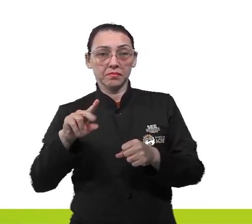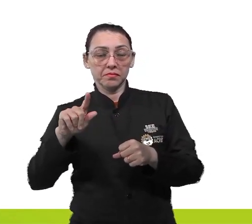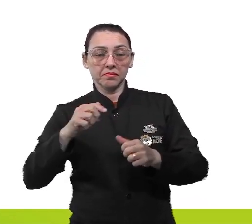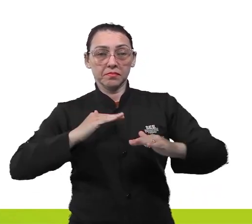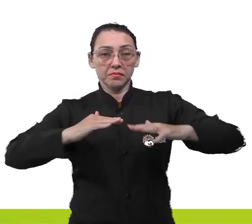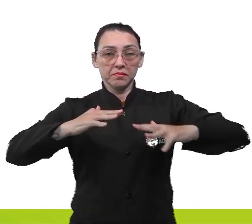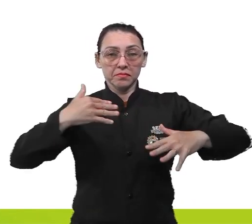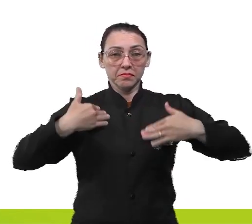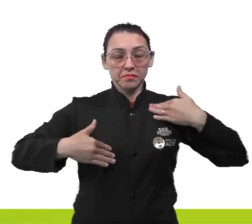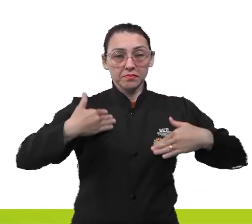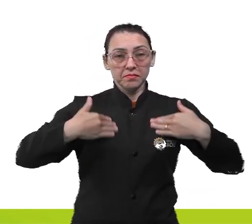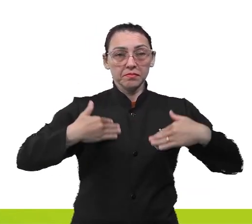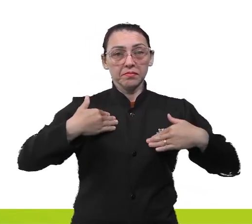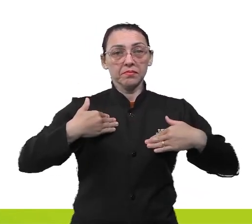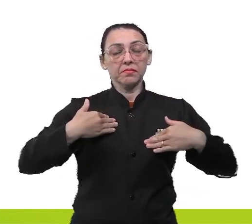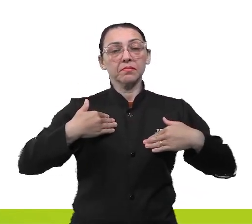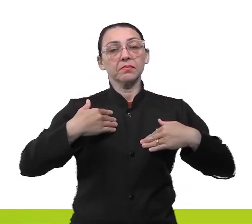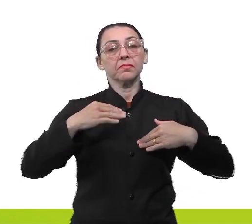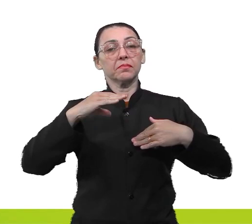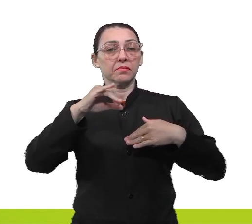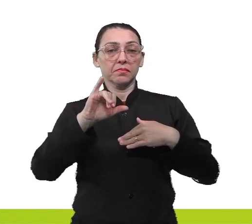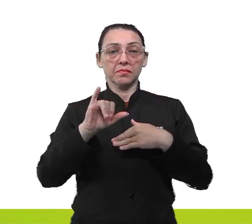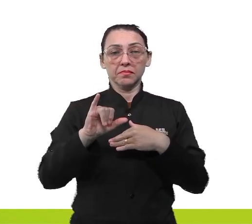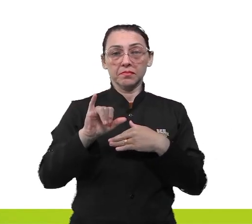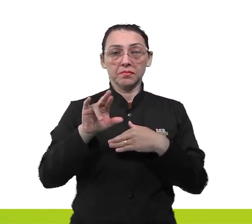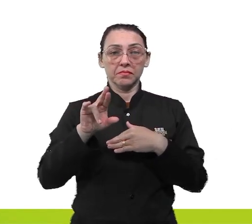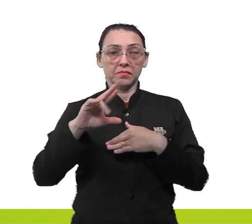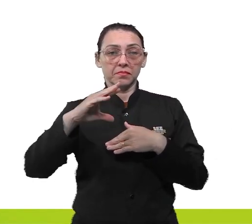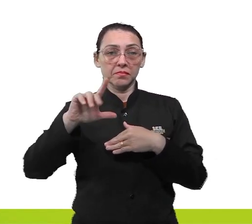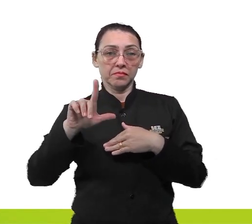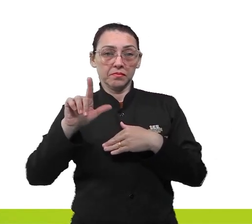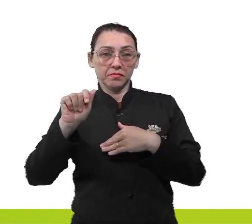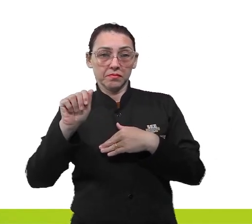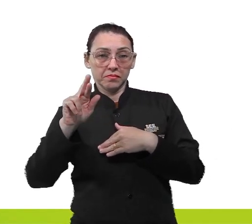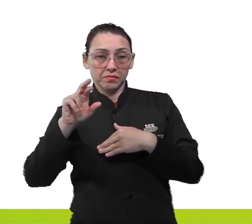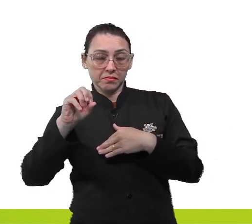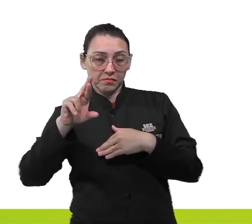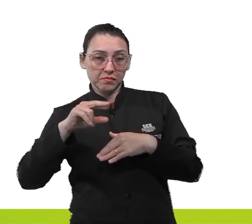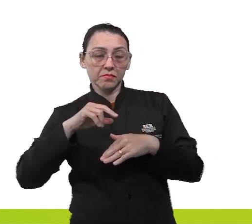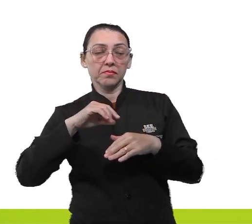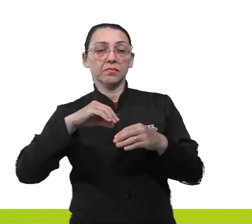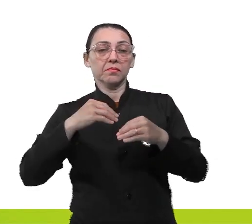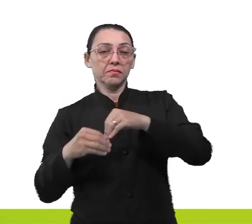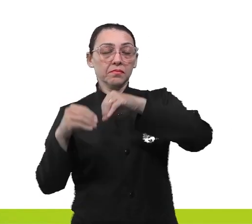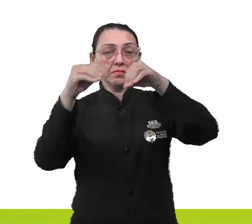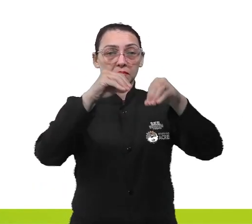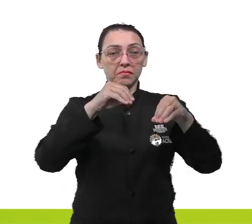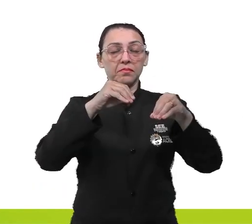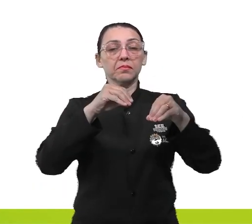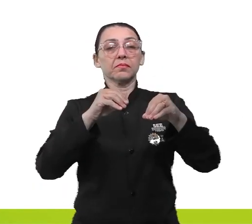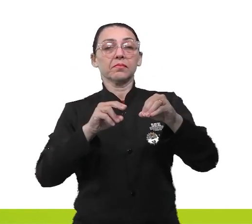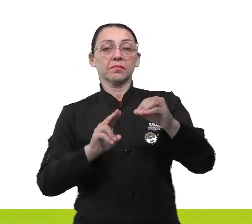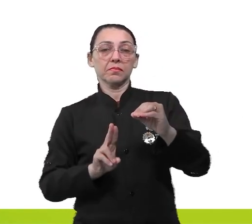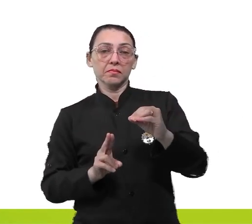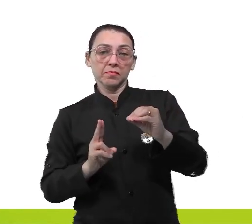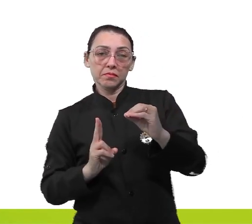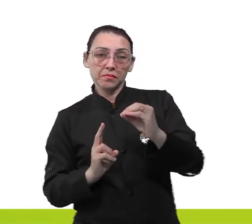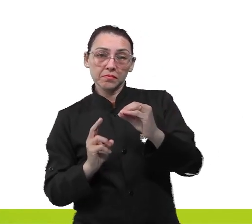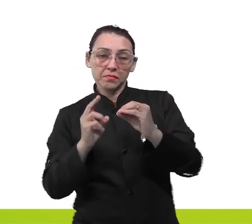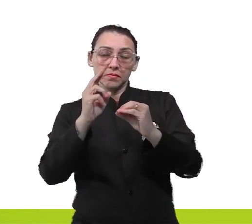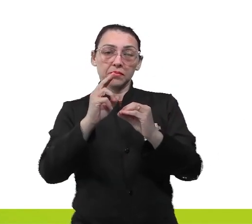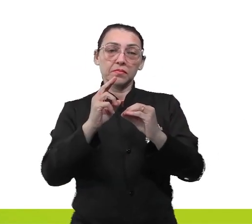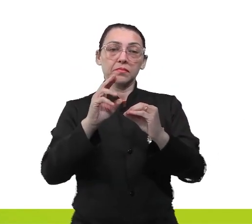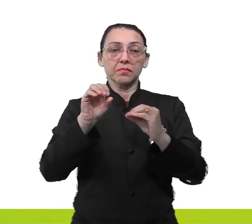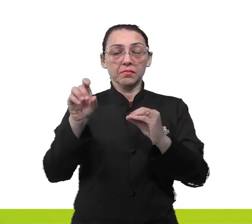do corpo. Tem um sistema circulatório, que faz o transporte de nutrientes e oxigênios. E aqui na imagem tem uns